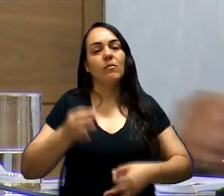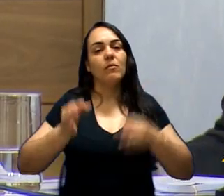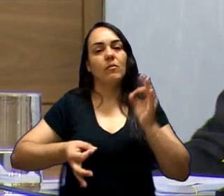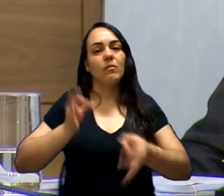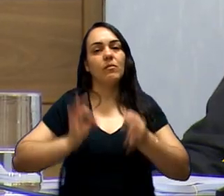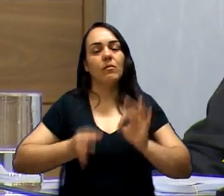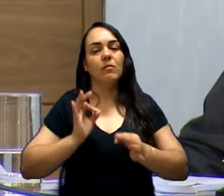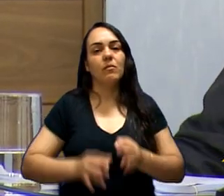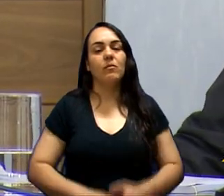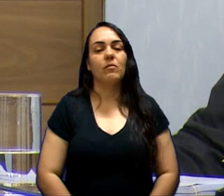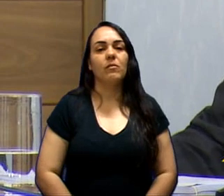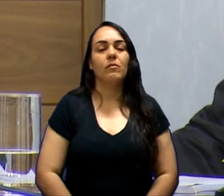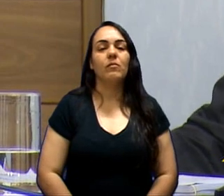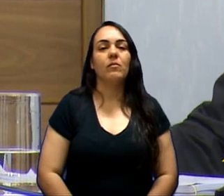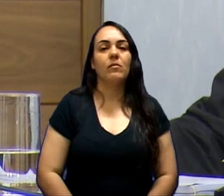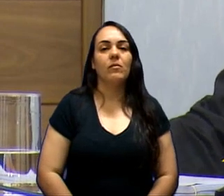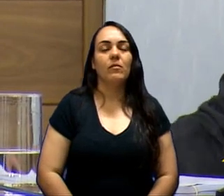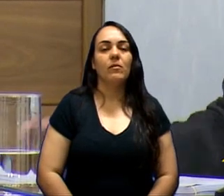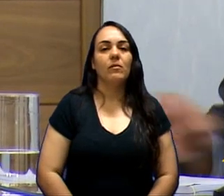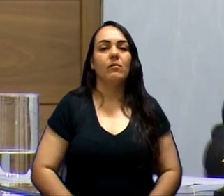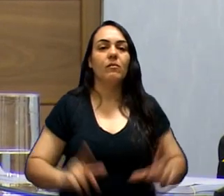quero... Painel